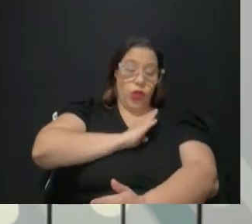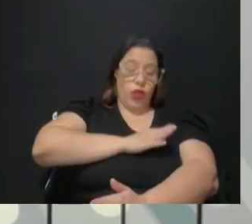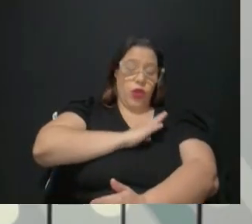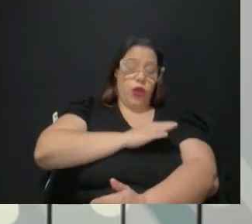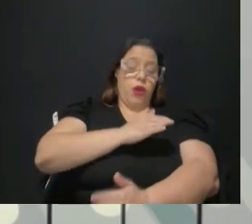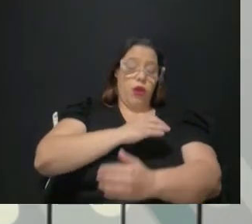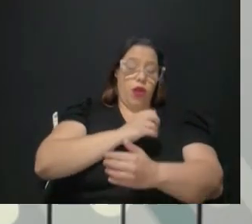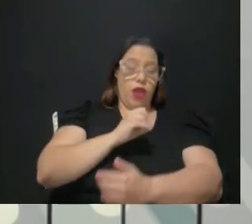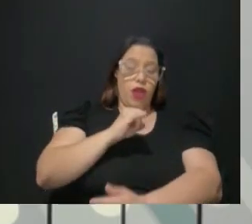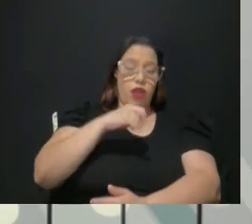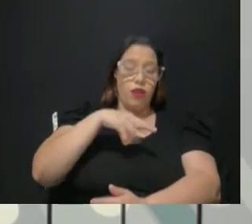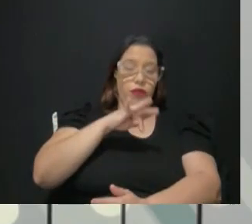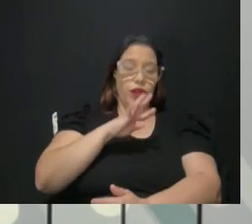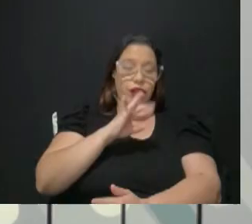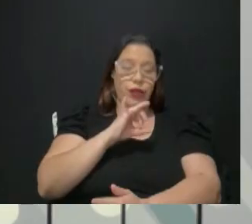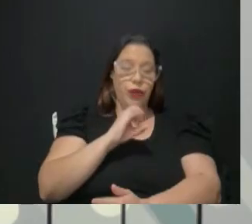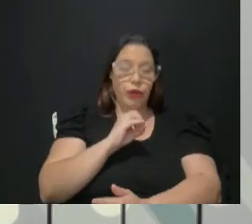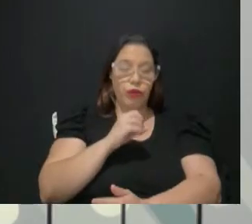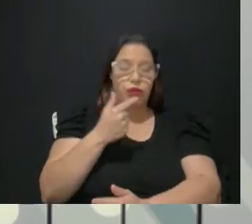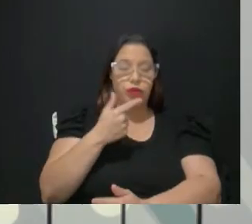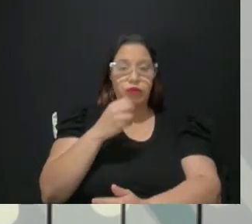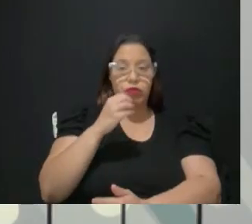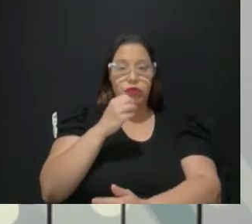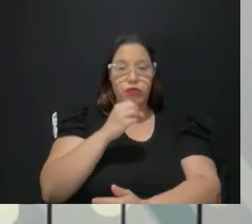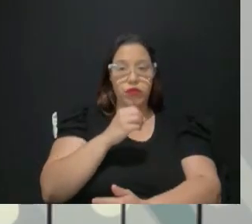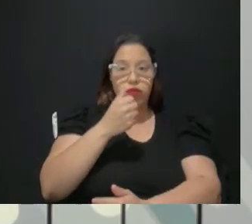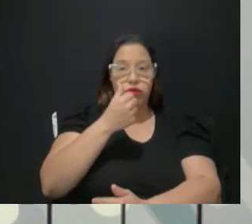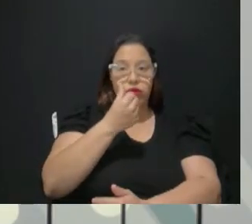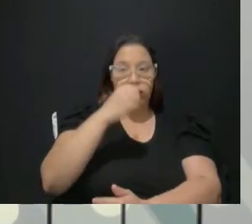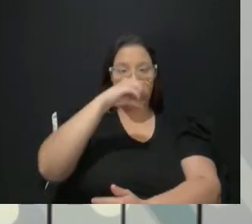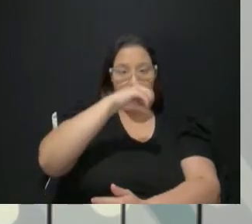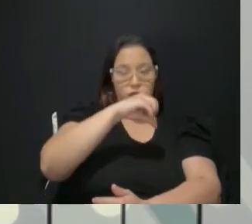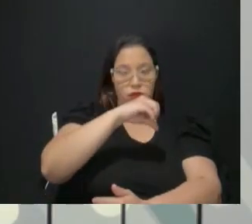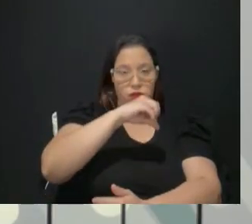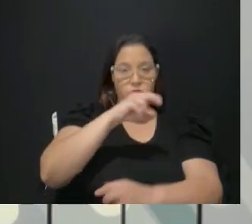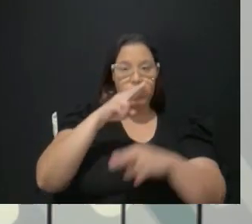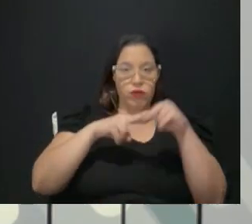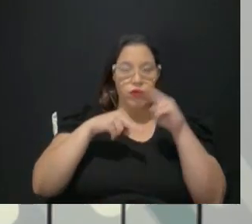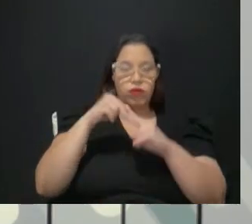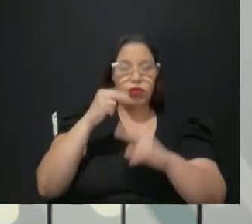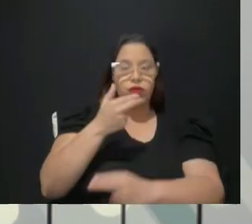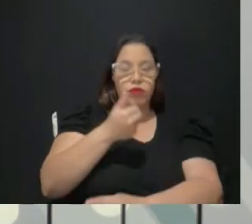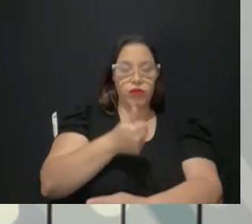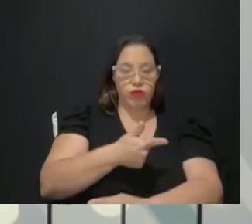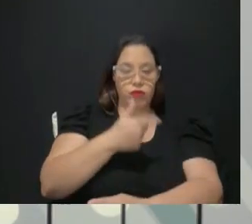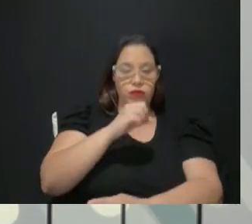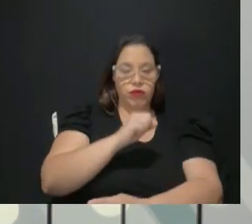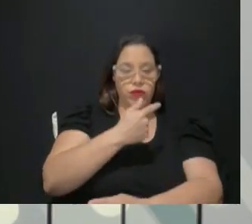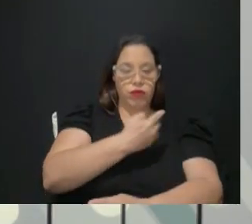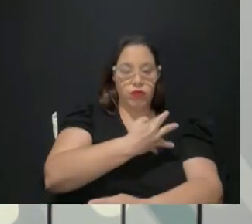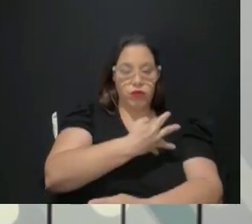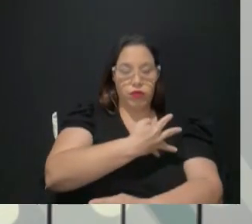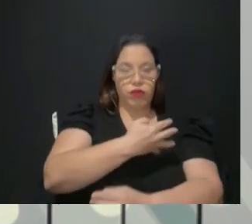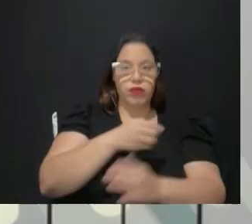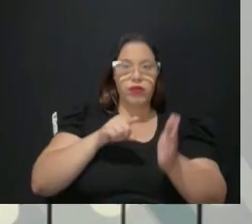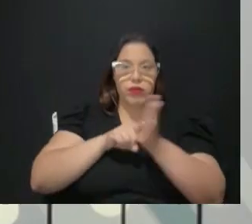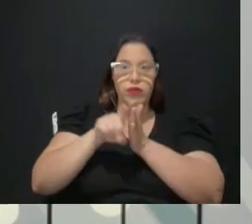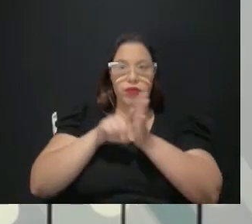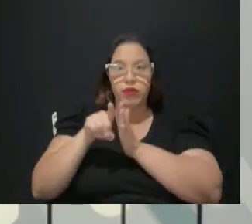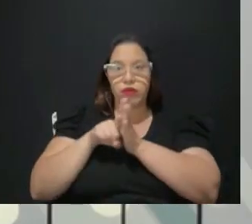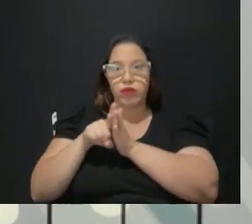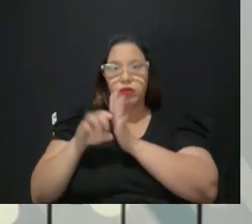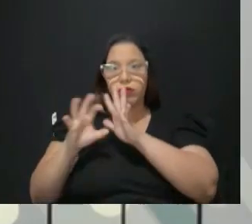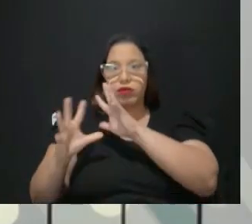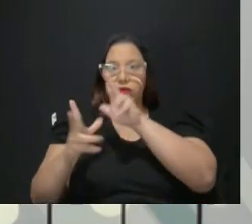do miocárdio, no período de 2019 a junho de 2024. Um estudo feito pela